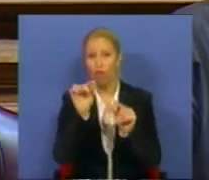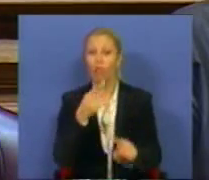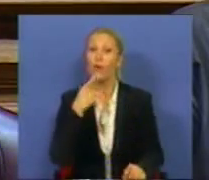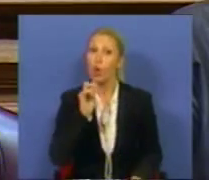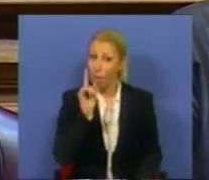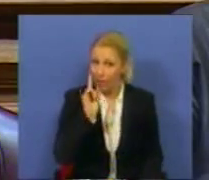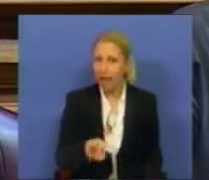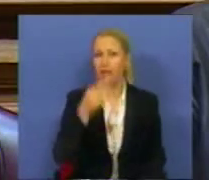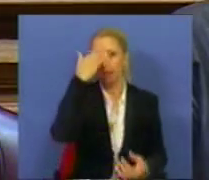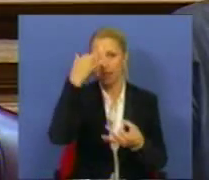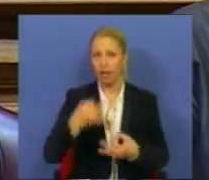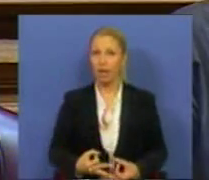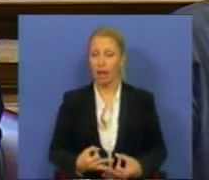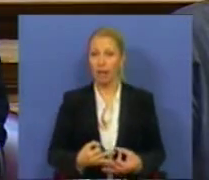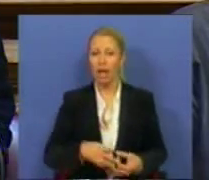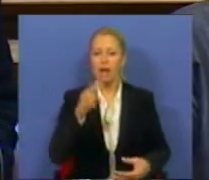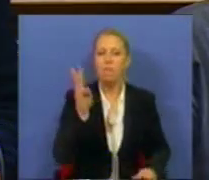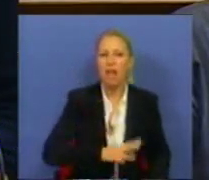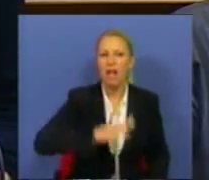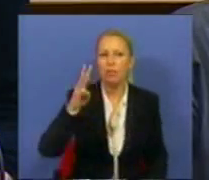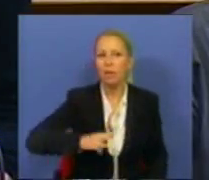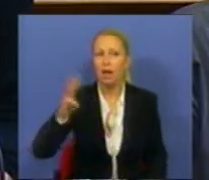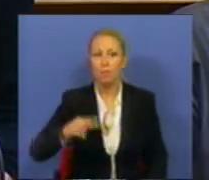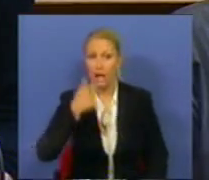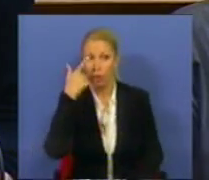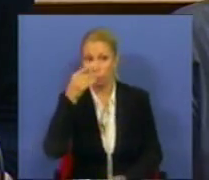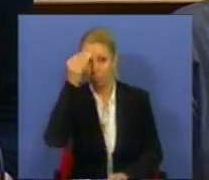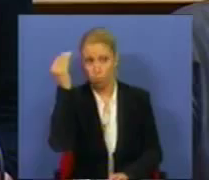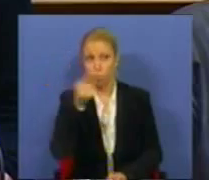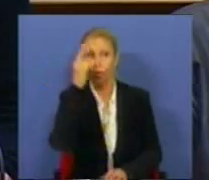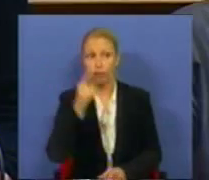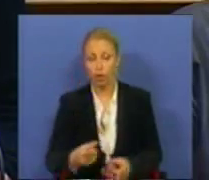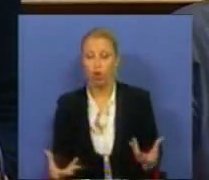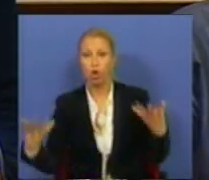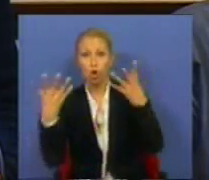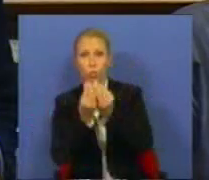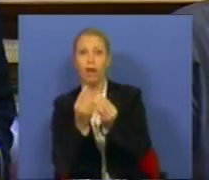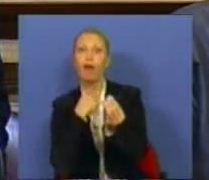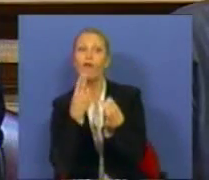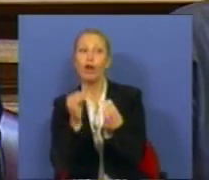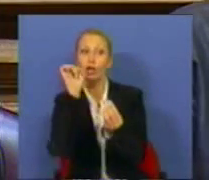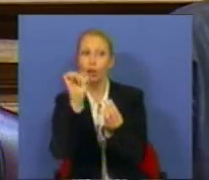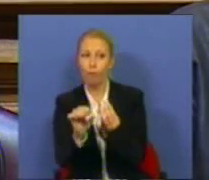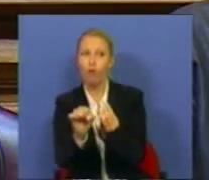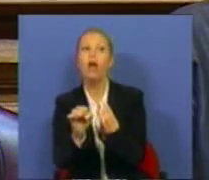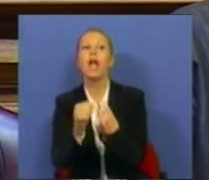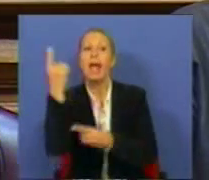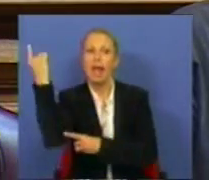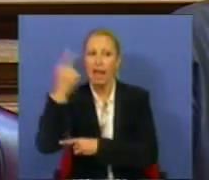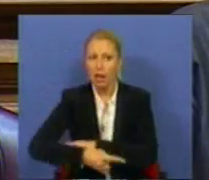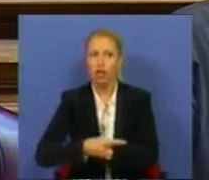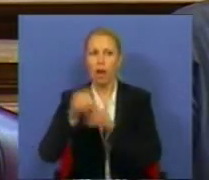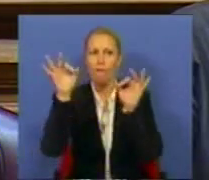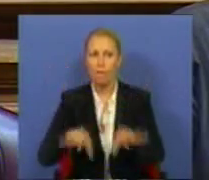mesma dignidade que milhares e milhares de professores juntaram as suas vozes, reivindicando o fim